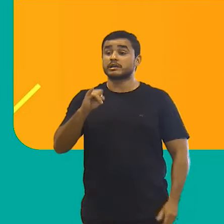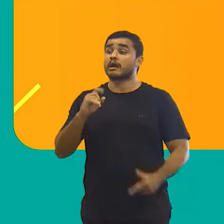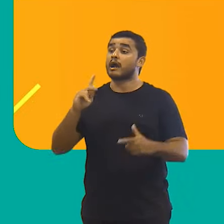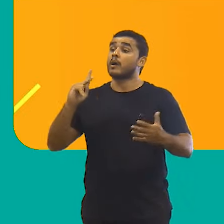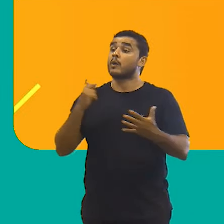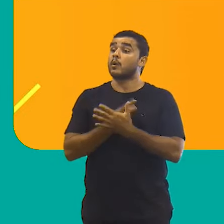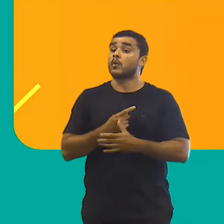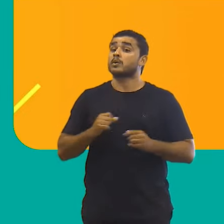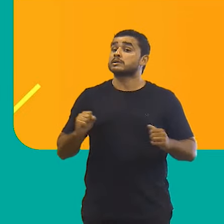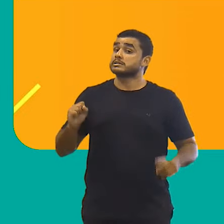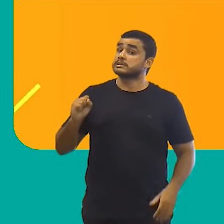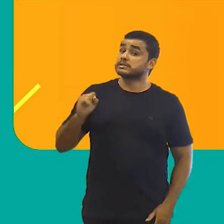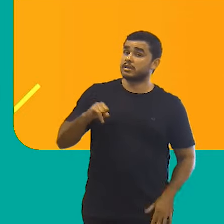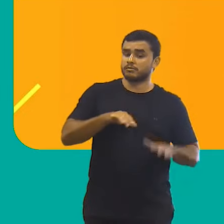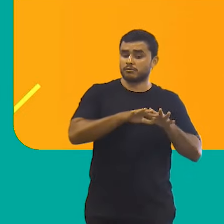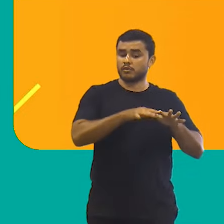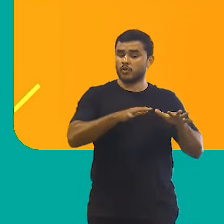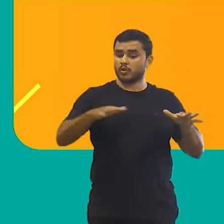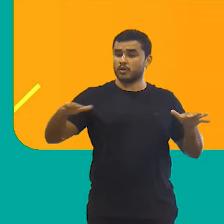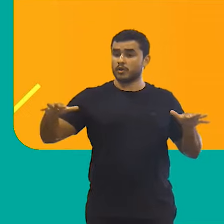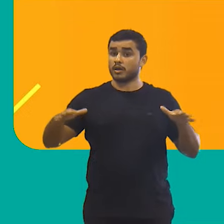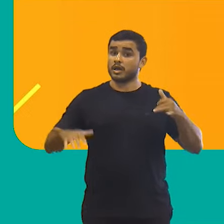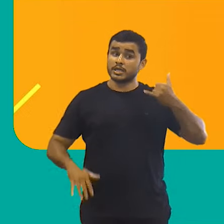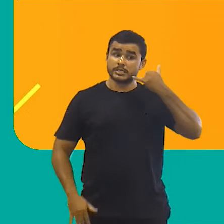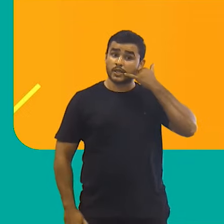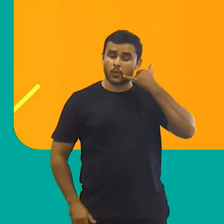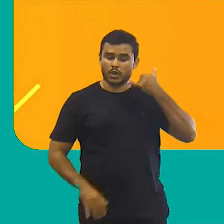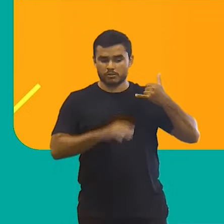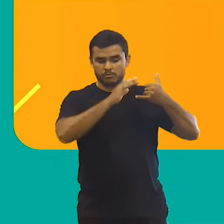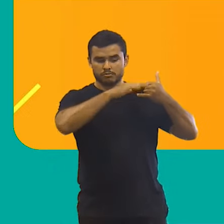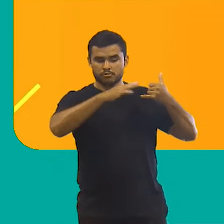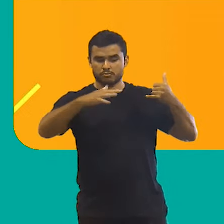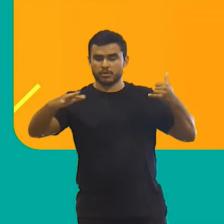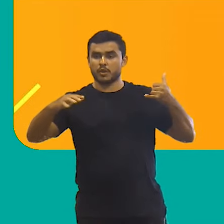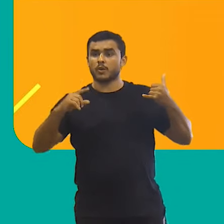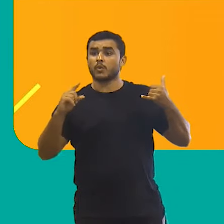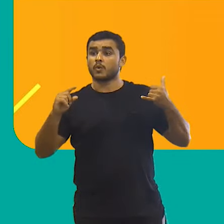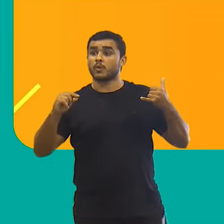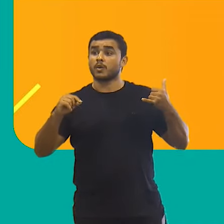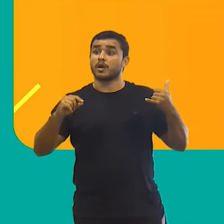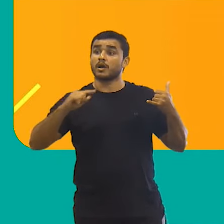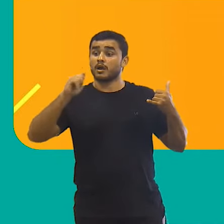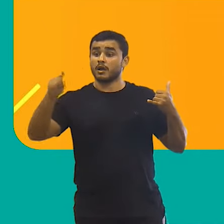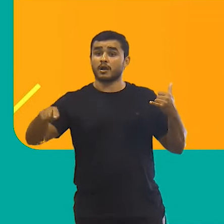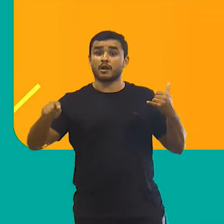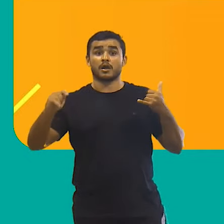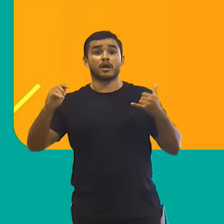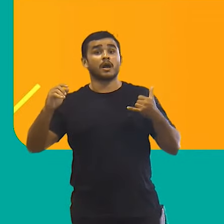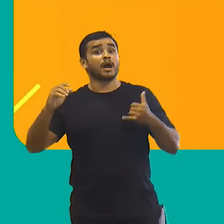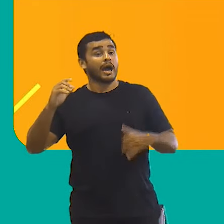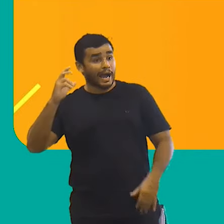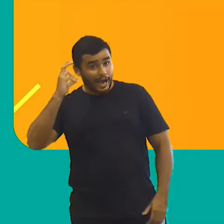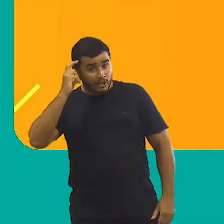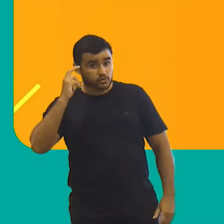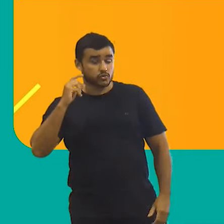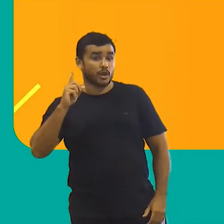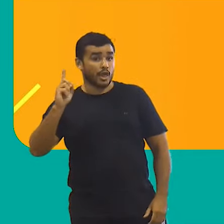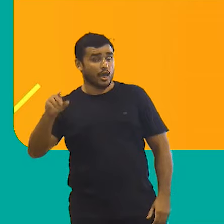somente se as ondas emitidas pelo celular e as ondas recebidas pelo rádio do avião.